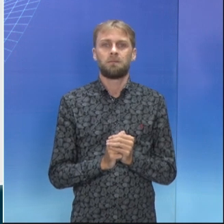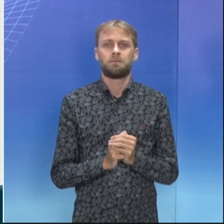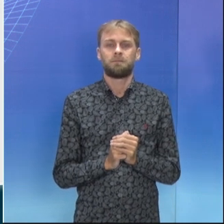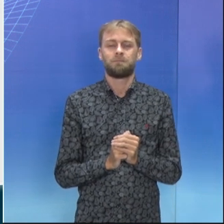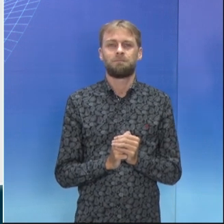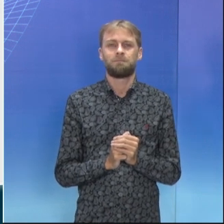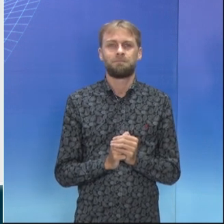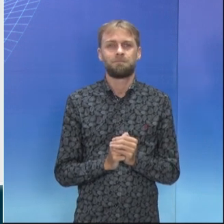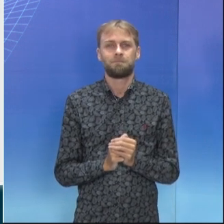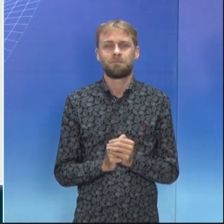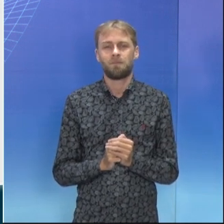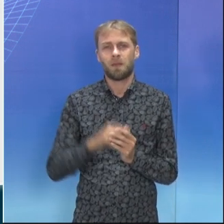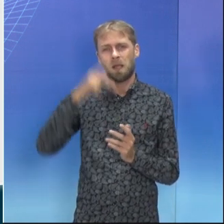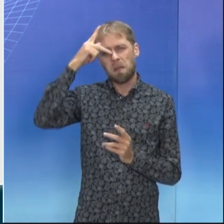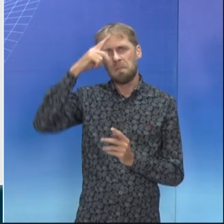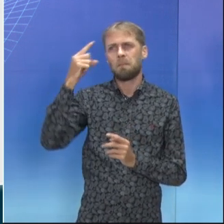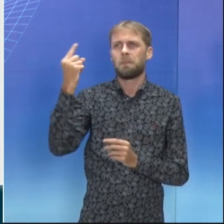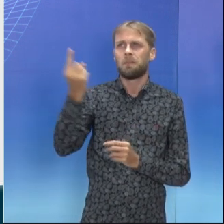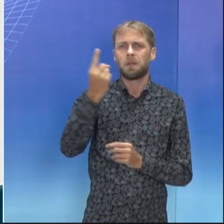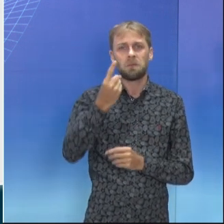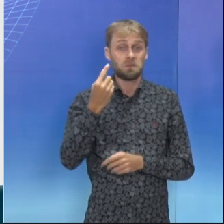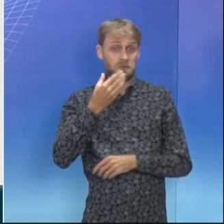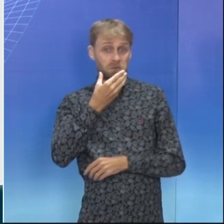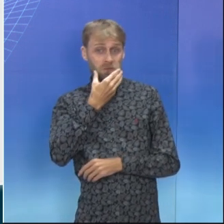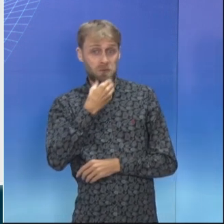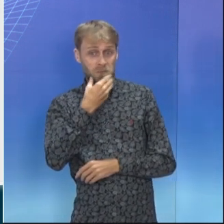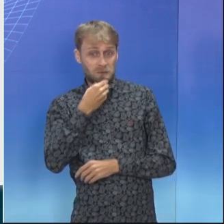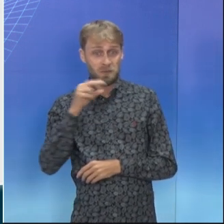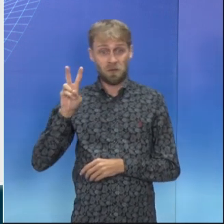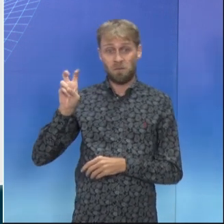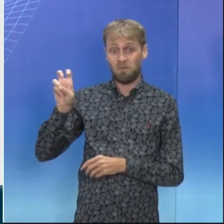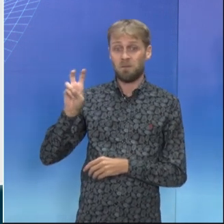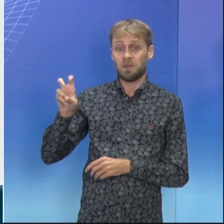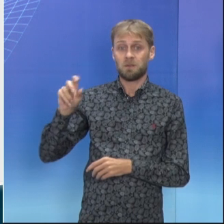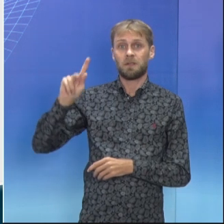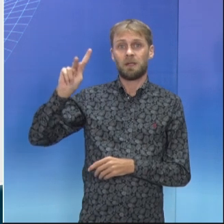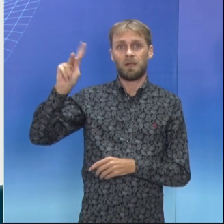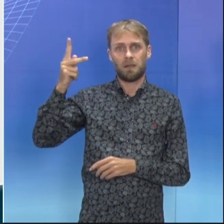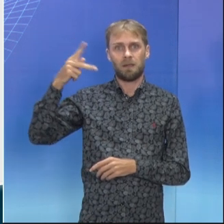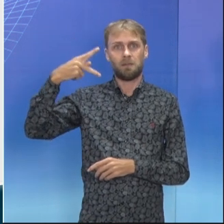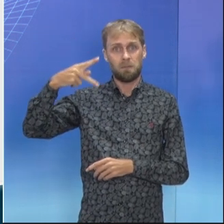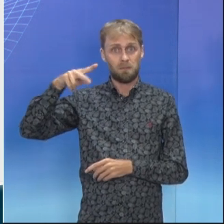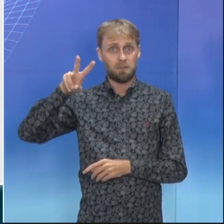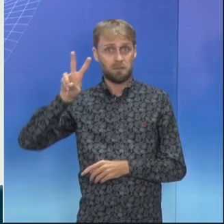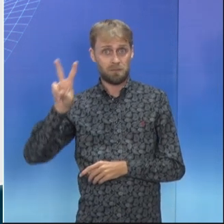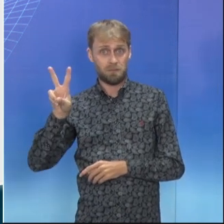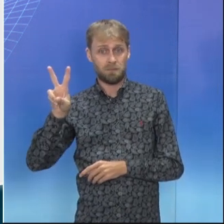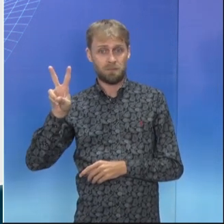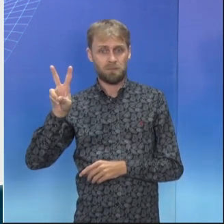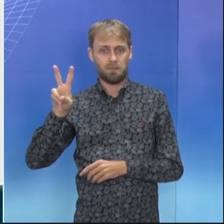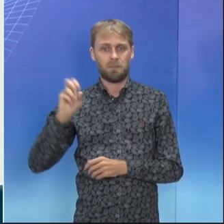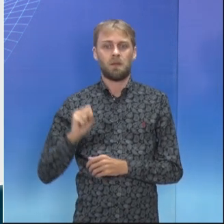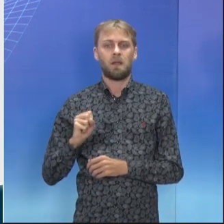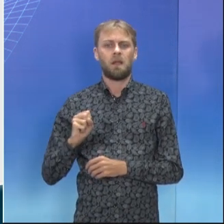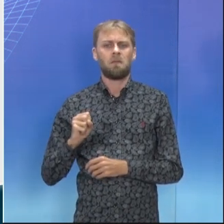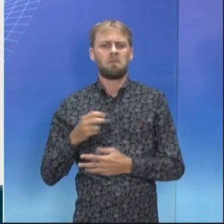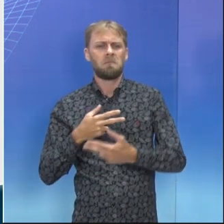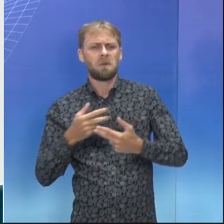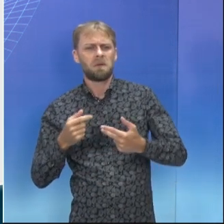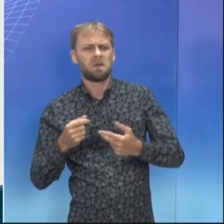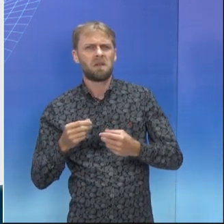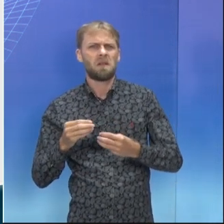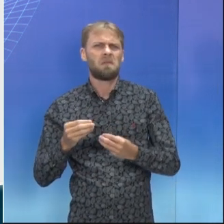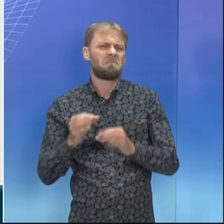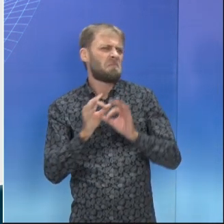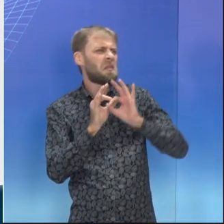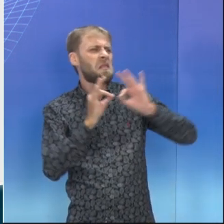favor. Bora lá. Para alguns homens, o vírus del papiloma humano, HPV,